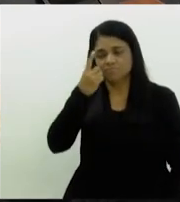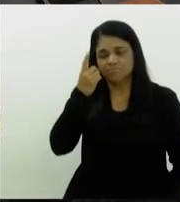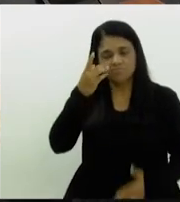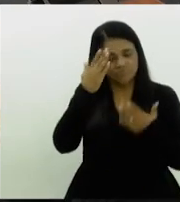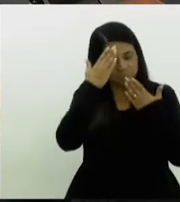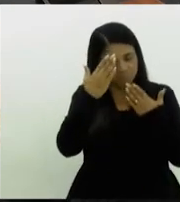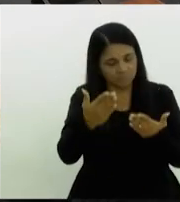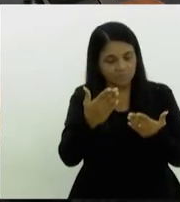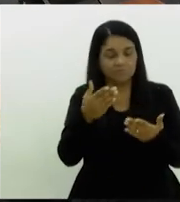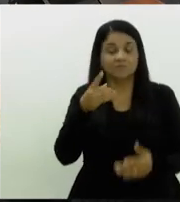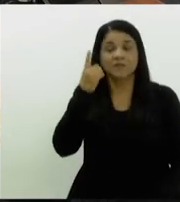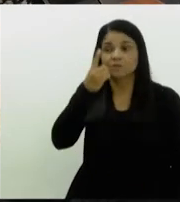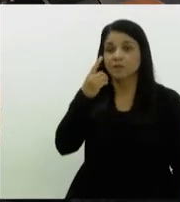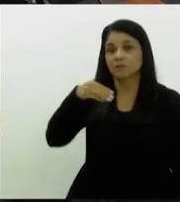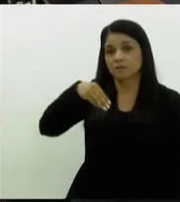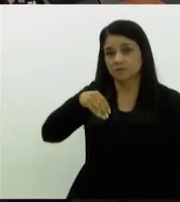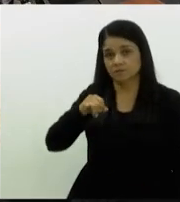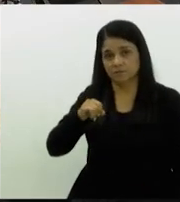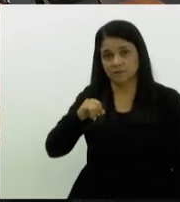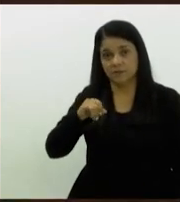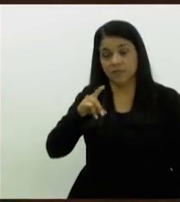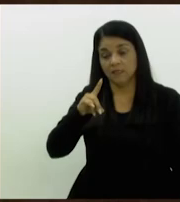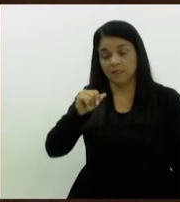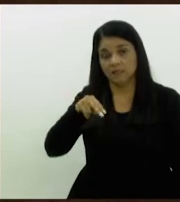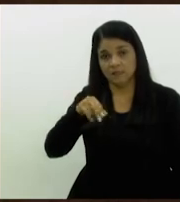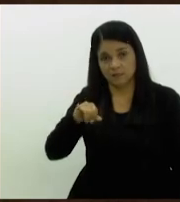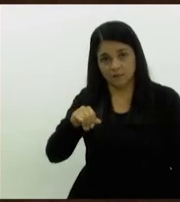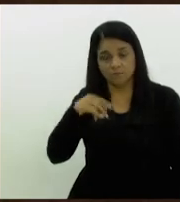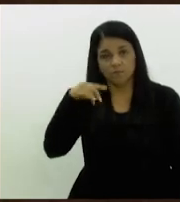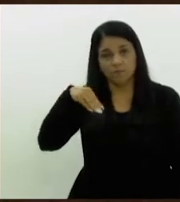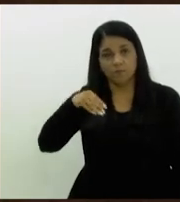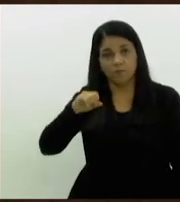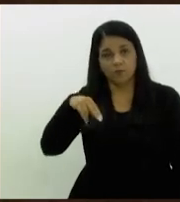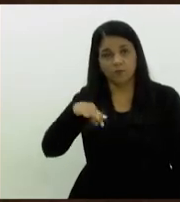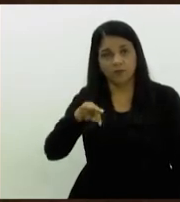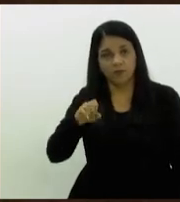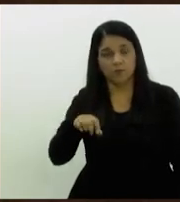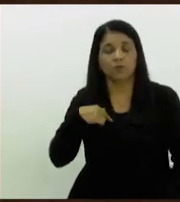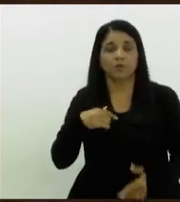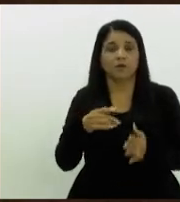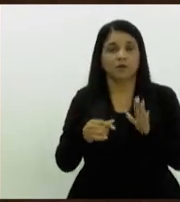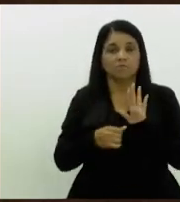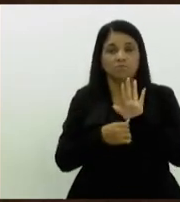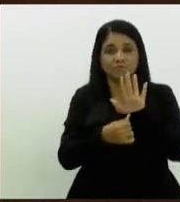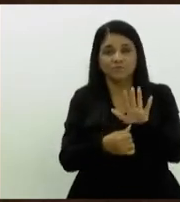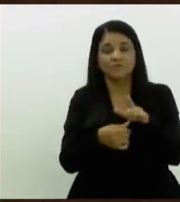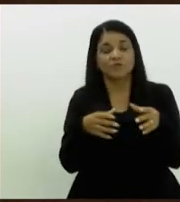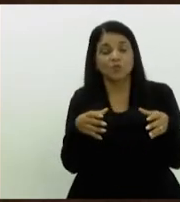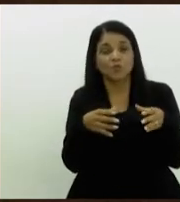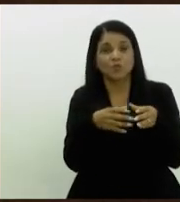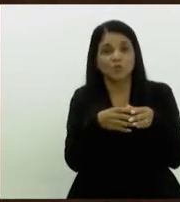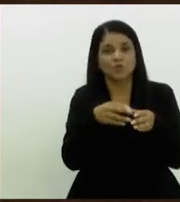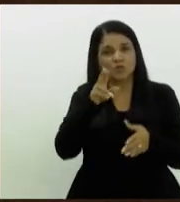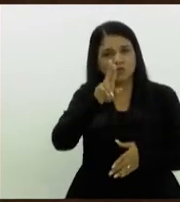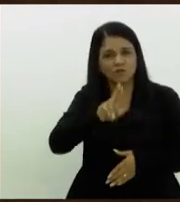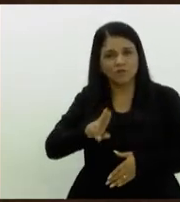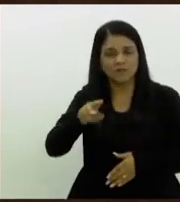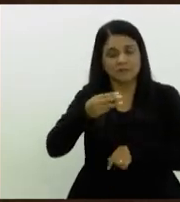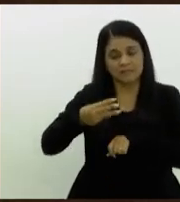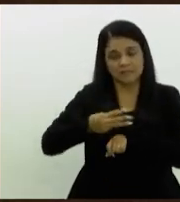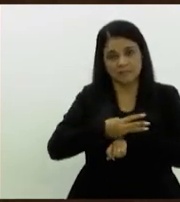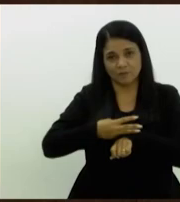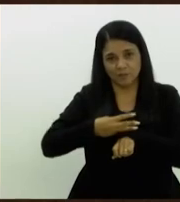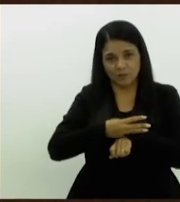Presidenta, queria que anunciar a presença do terceiro período de Direito da Universidade